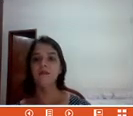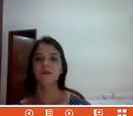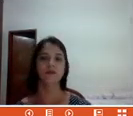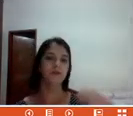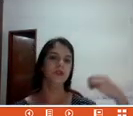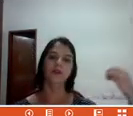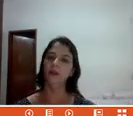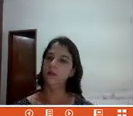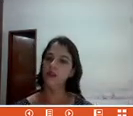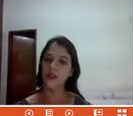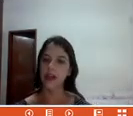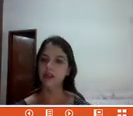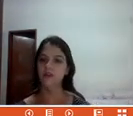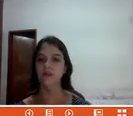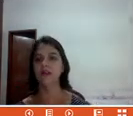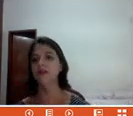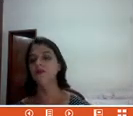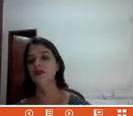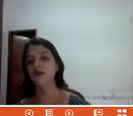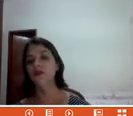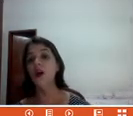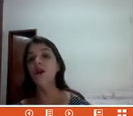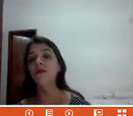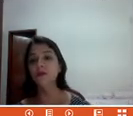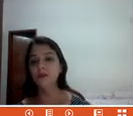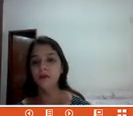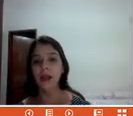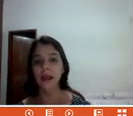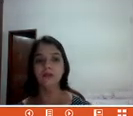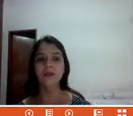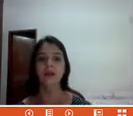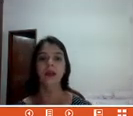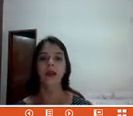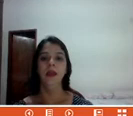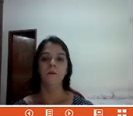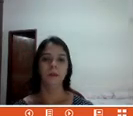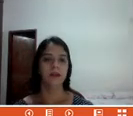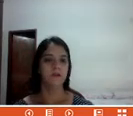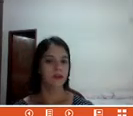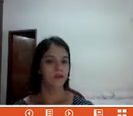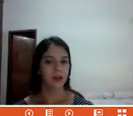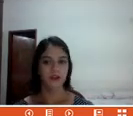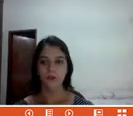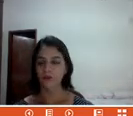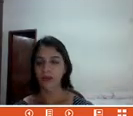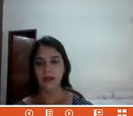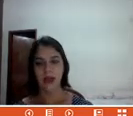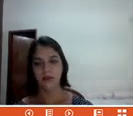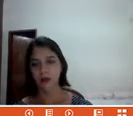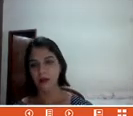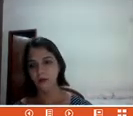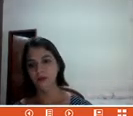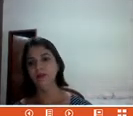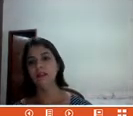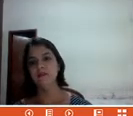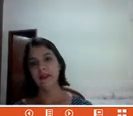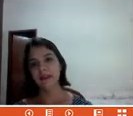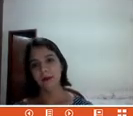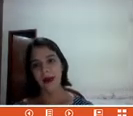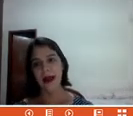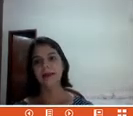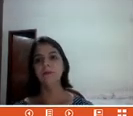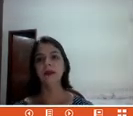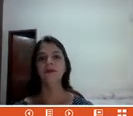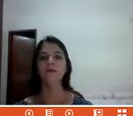sinais, vão surgindo novos gestos, vão surgindo novos movimentos. Se você vai de um estado para outro, você vai